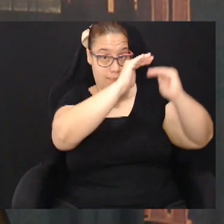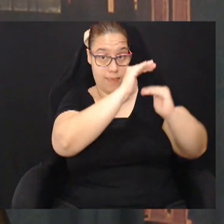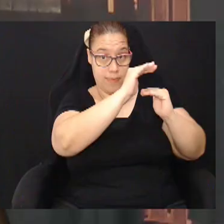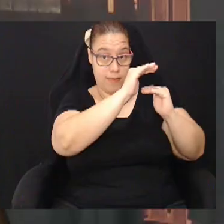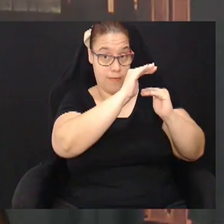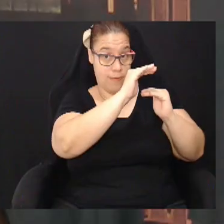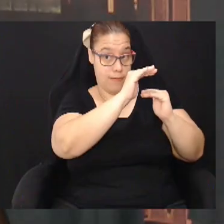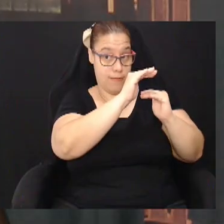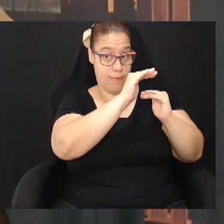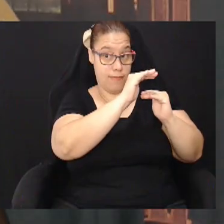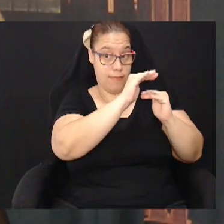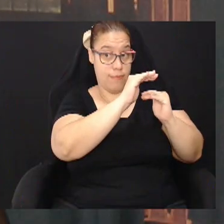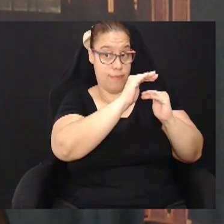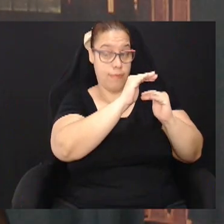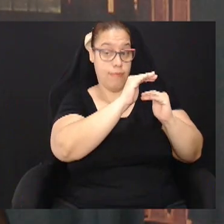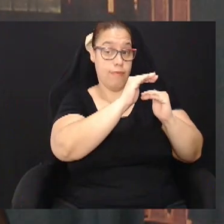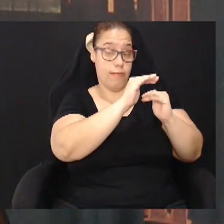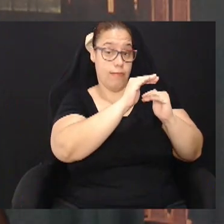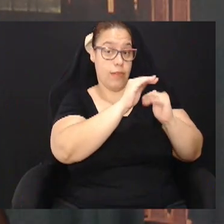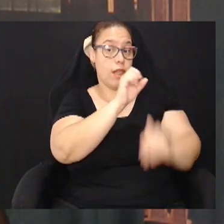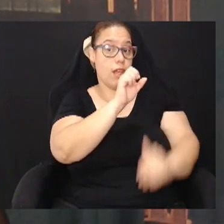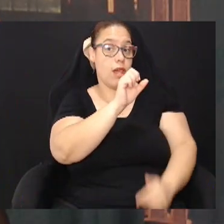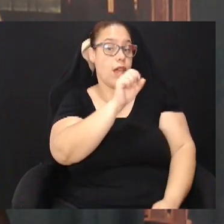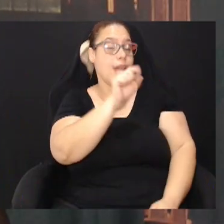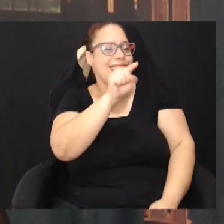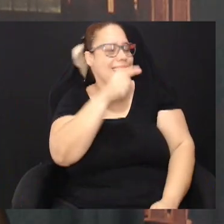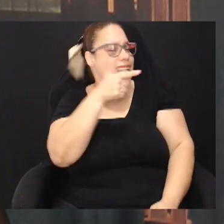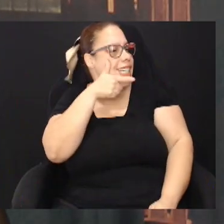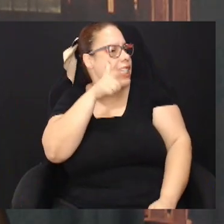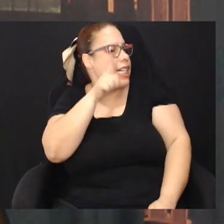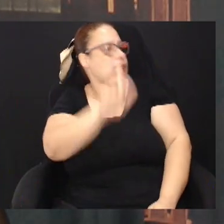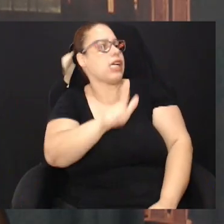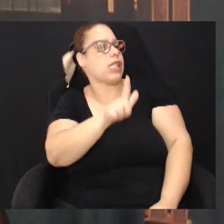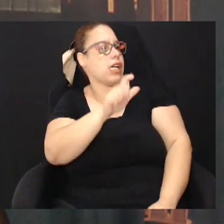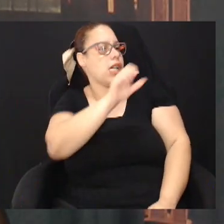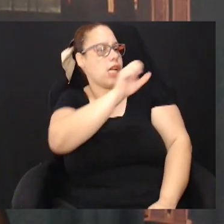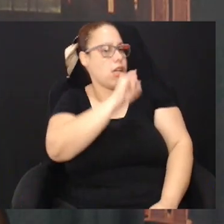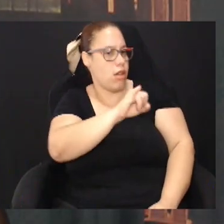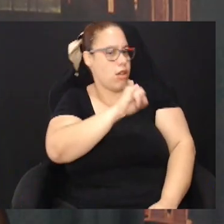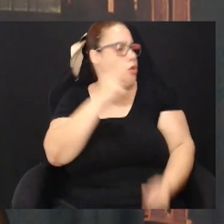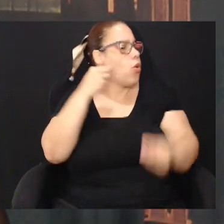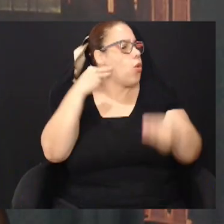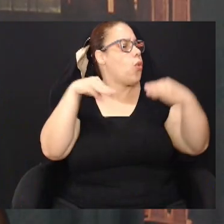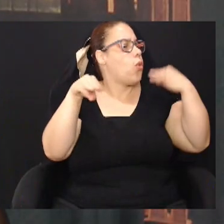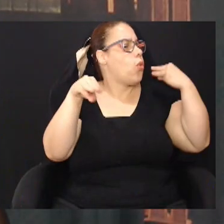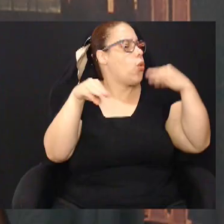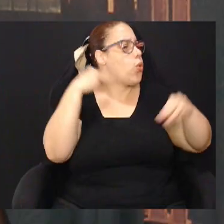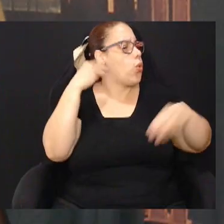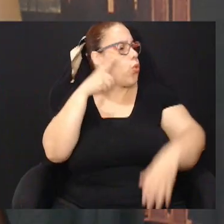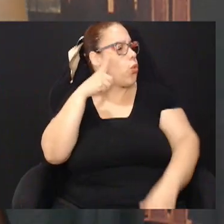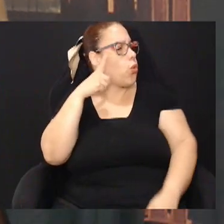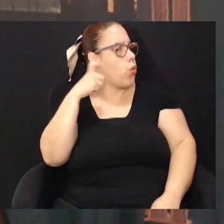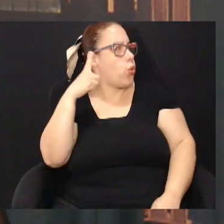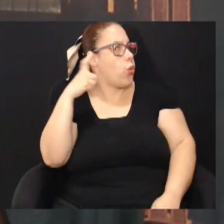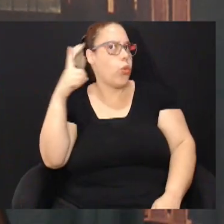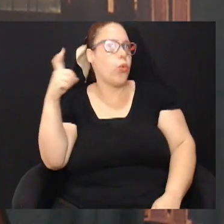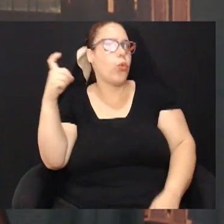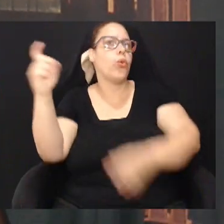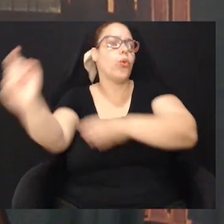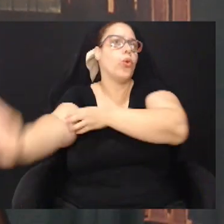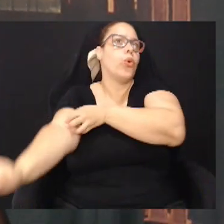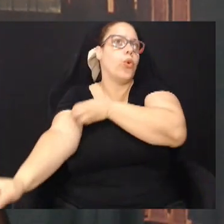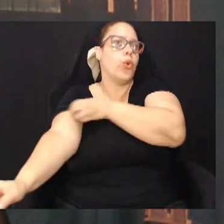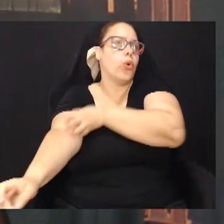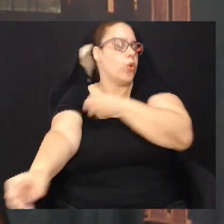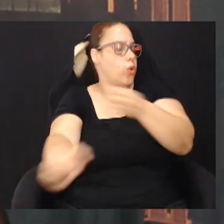sim. Então, se você consegue ouvir uma música e daquela música extrair, um sentimento,